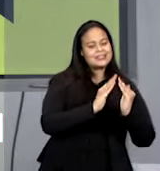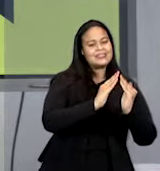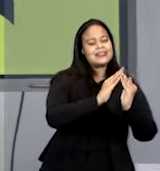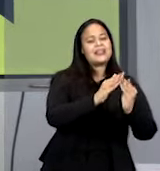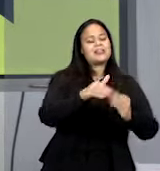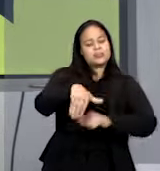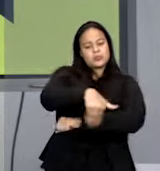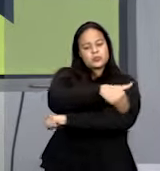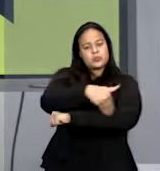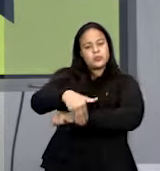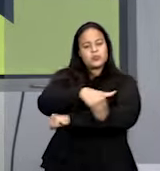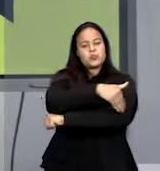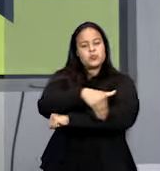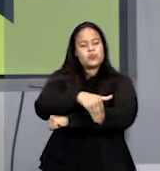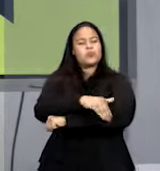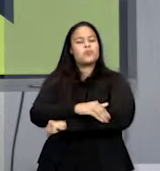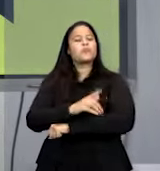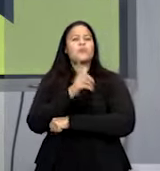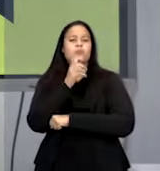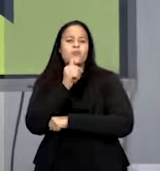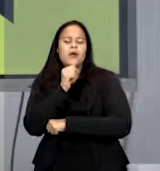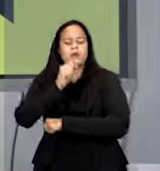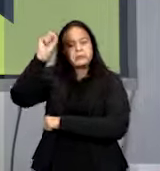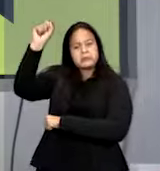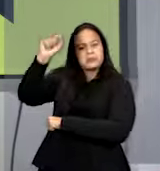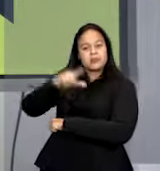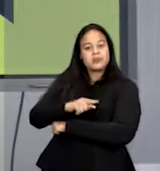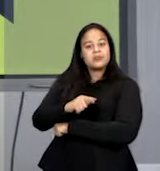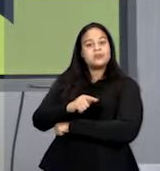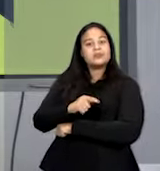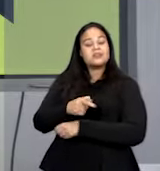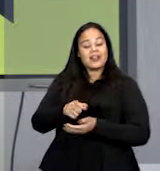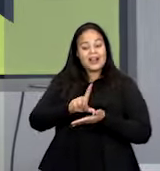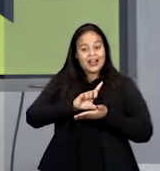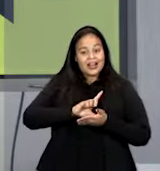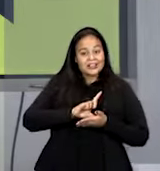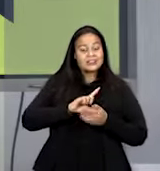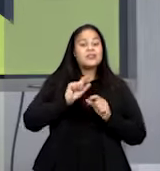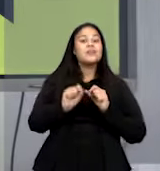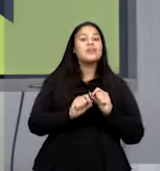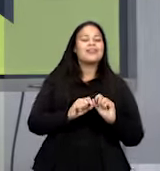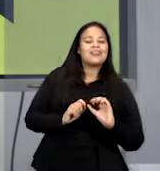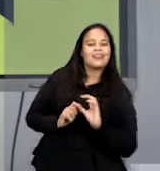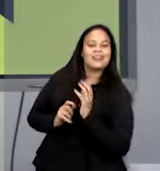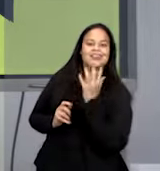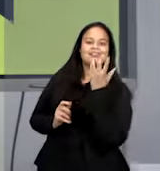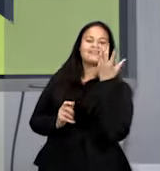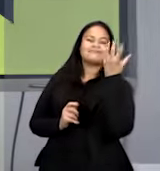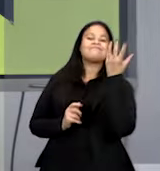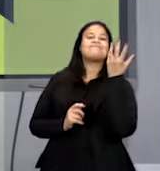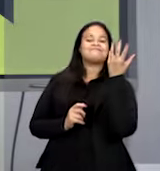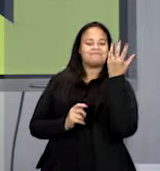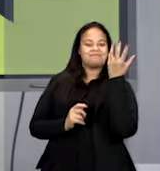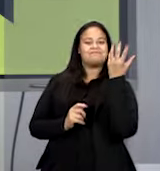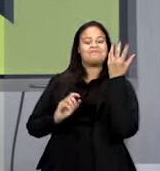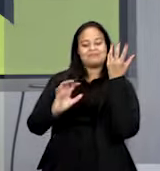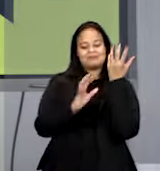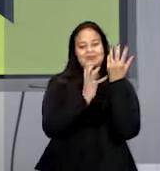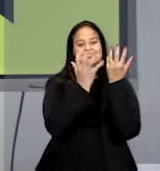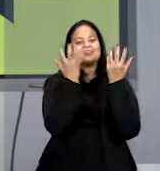asfalto, com rede de esgoto, com iluminação, era natural. Era natureza, era